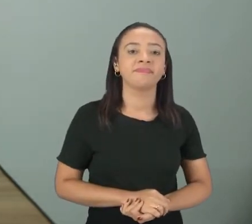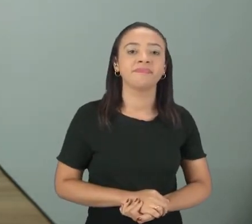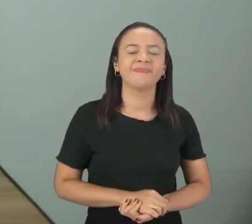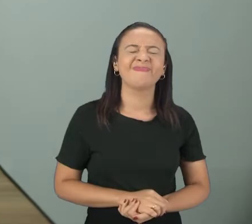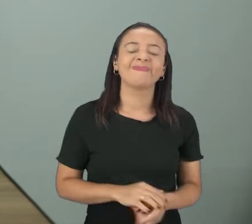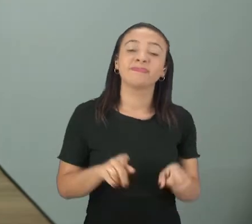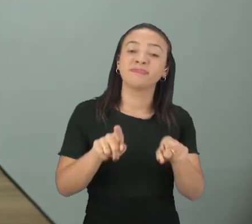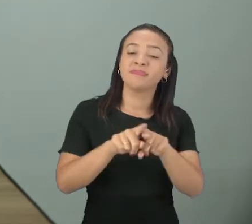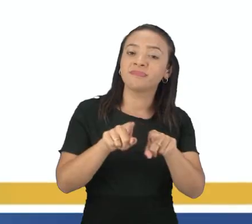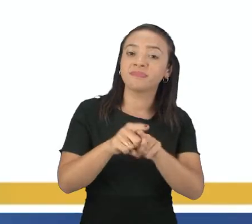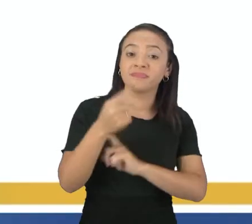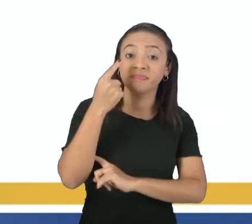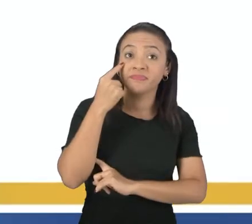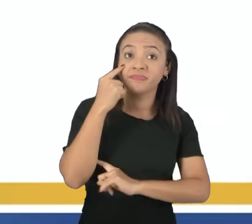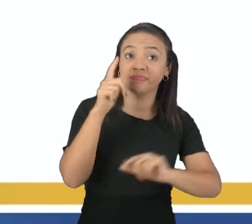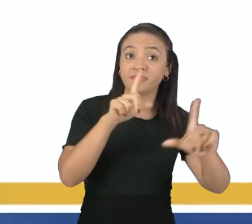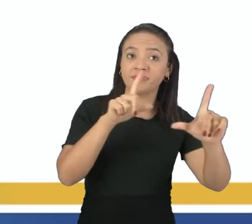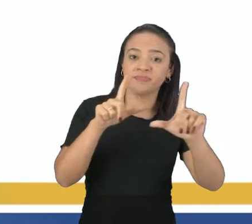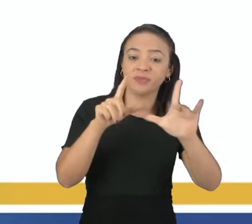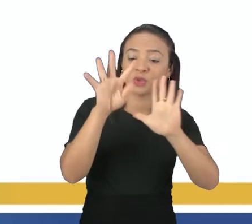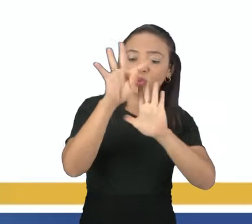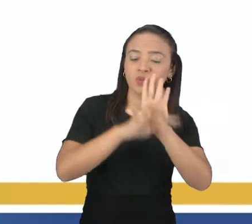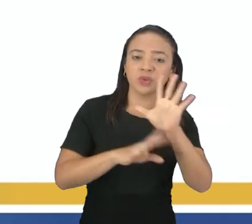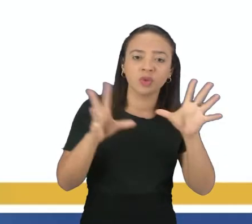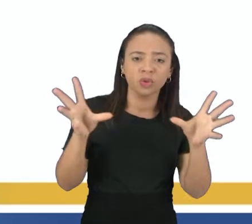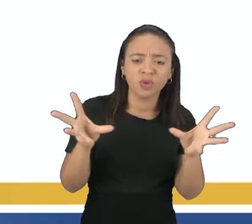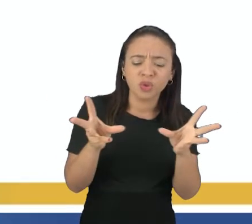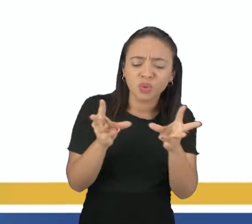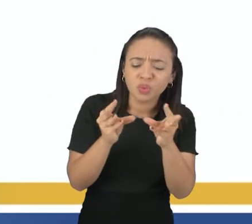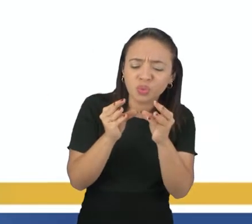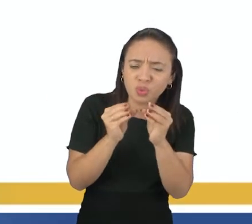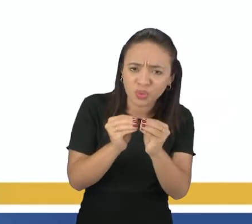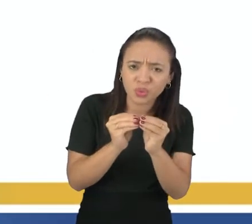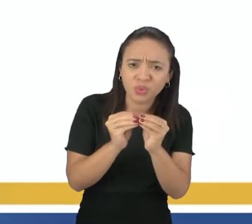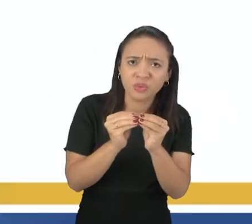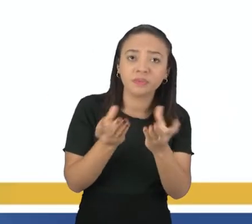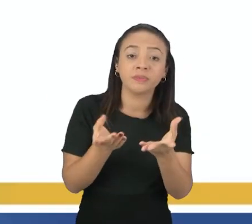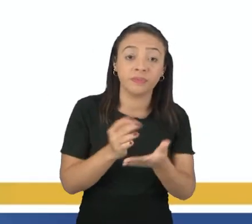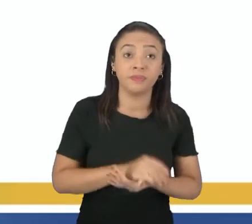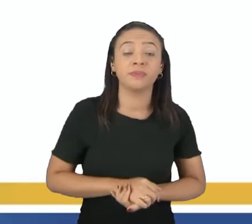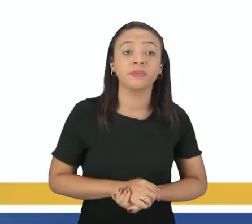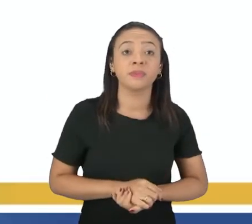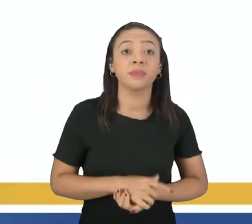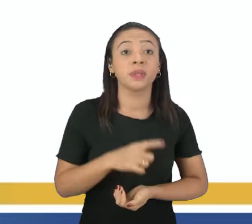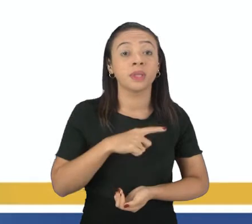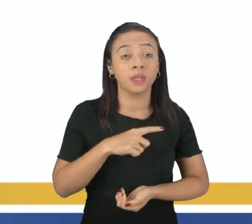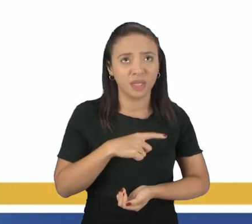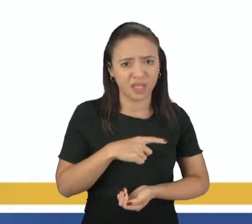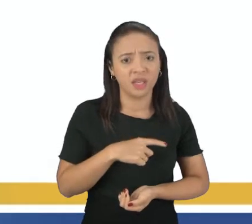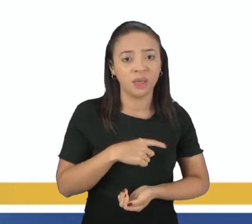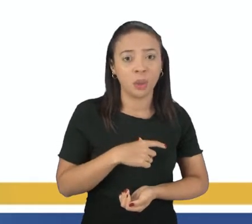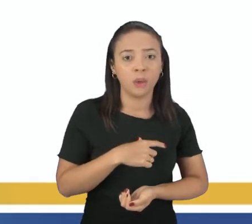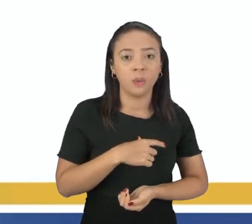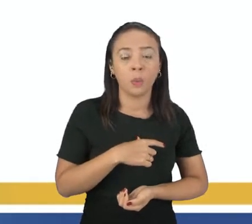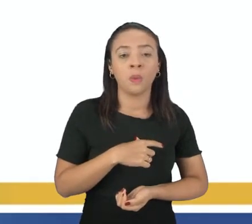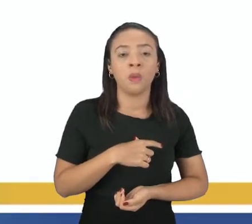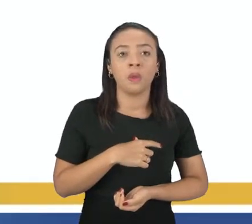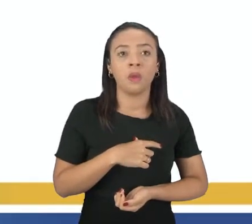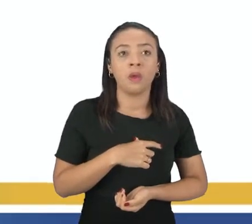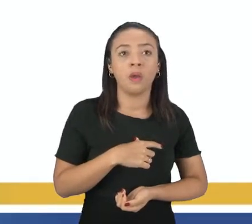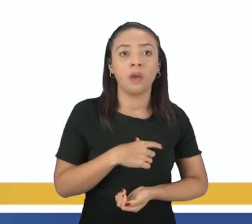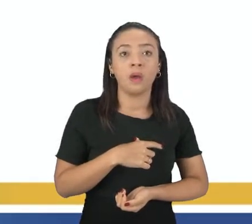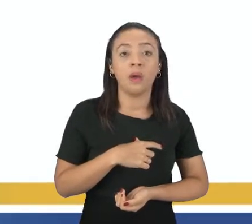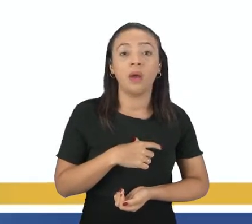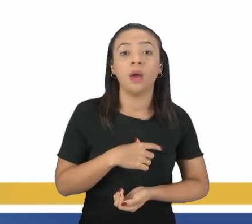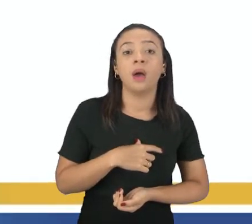outra coisa, veja comigo na telinha, o texto é curto. Observe aí, nós temos a raposa e o espinhos, vemos